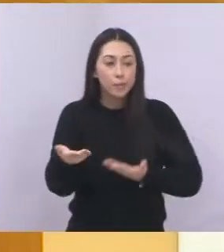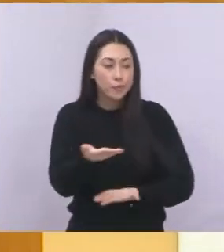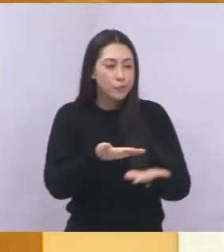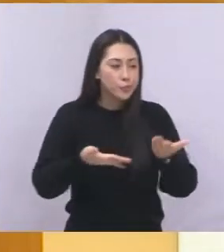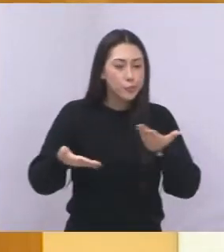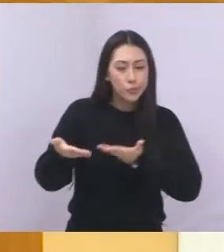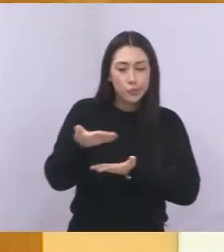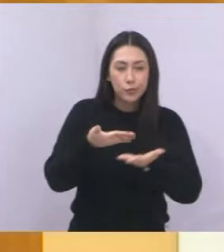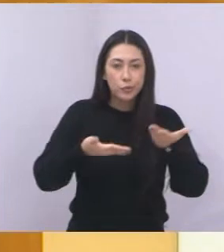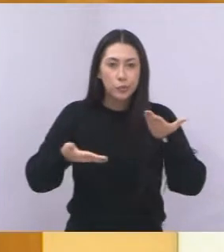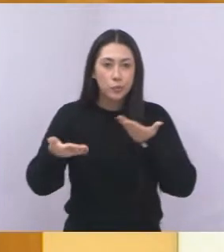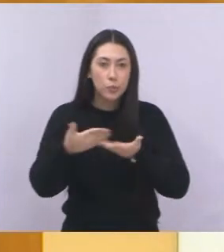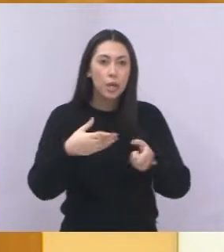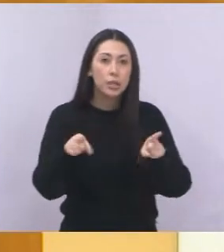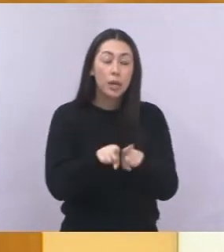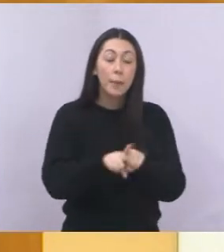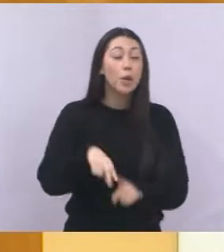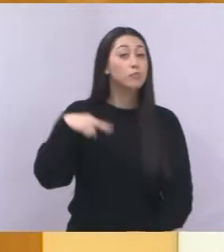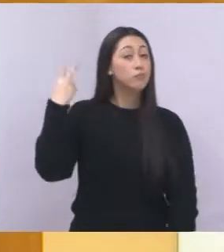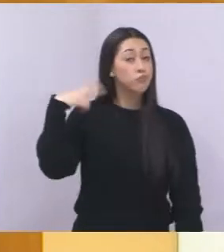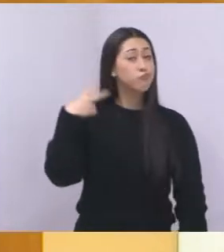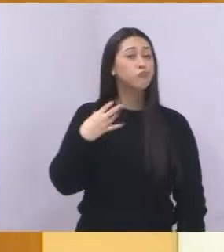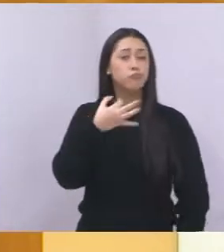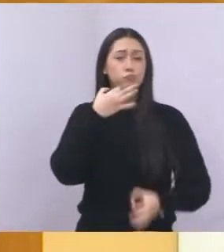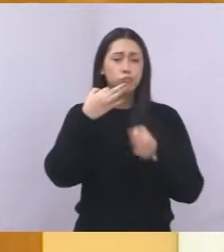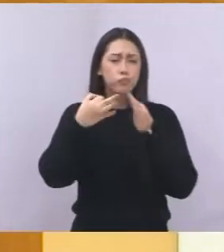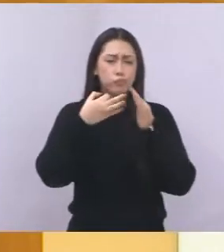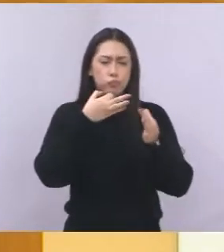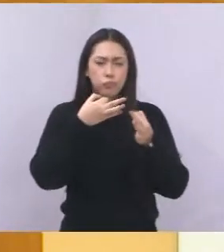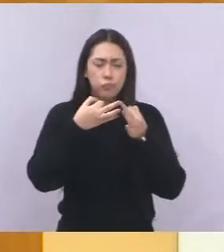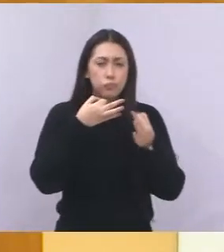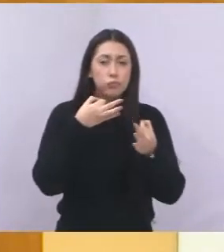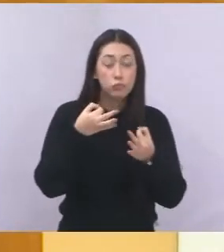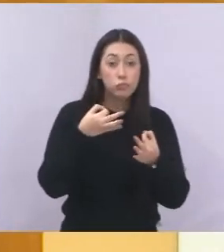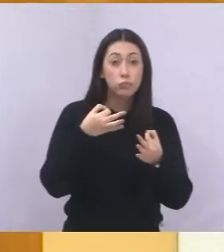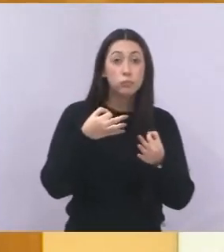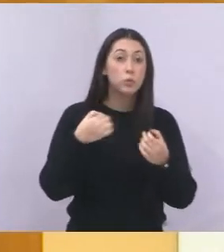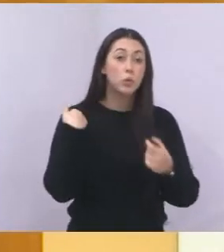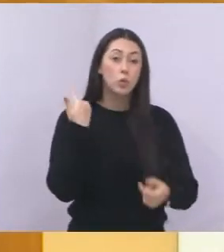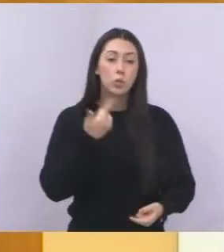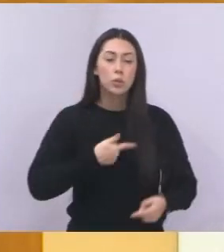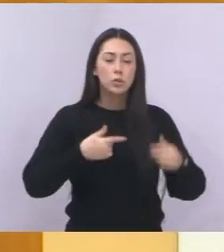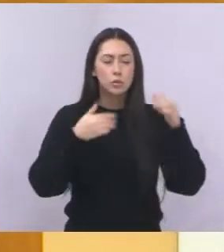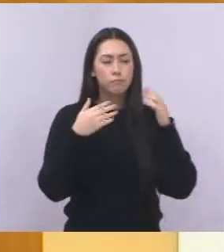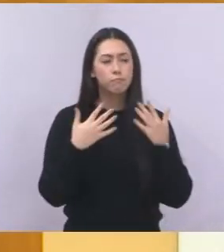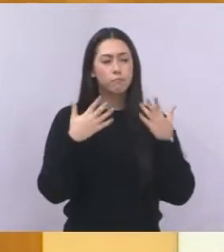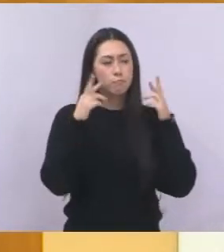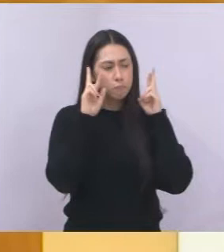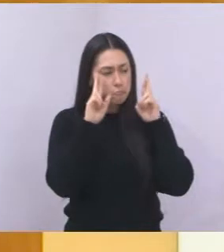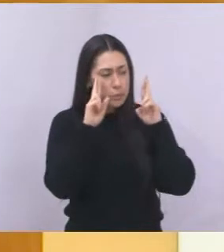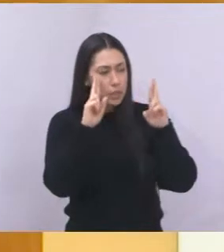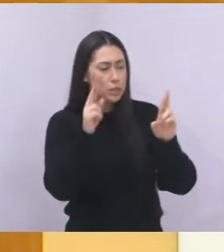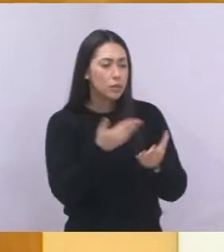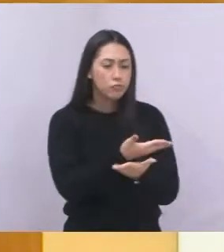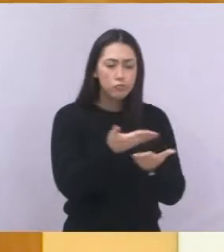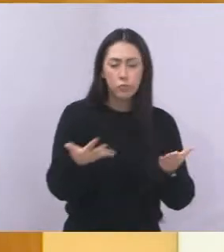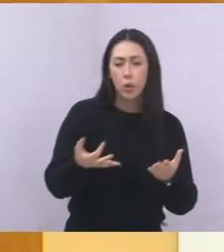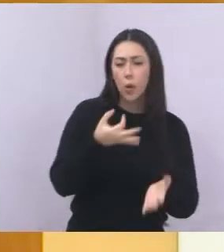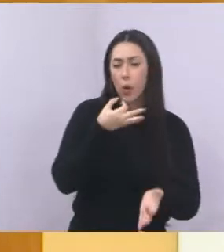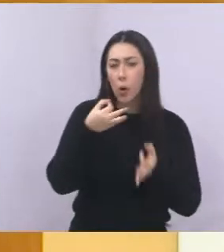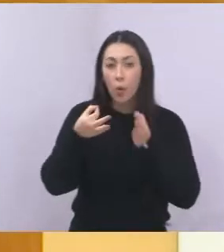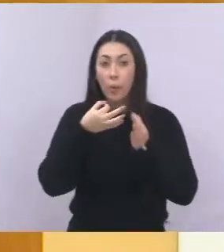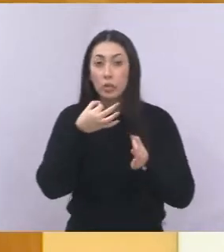além das contribuições dos vereadores e a administração pública, atendendo às indicações e sugestões, propõe